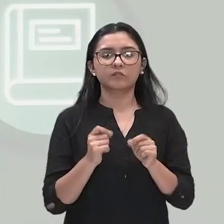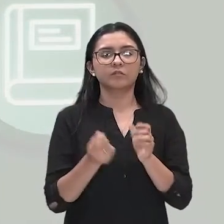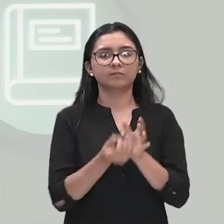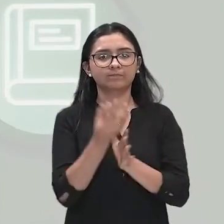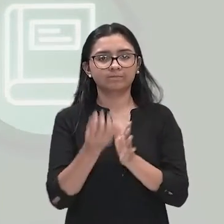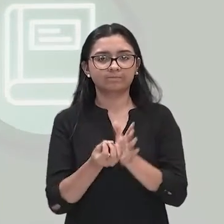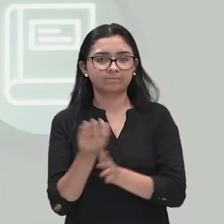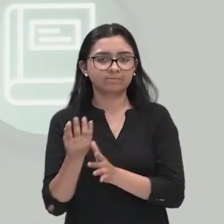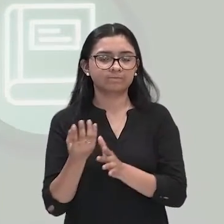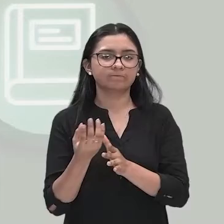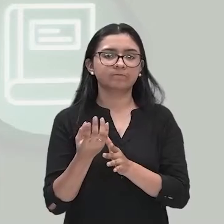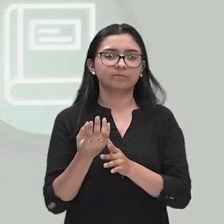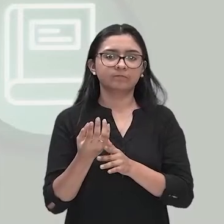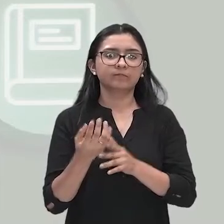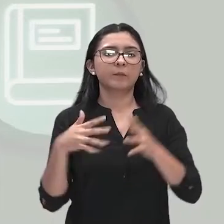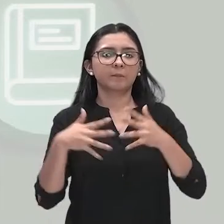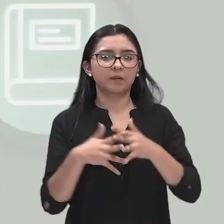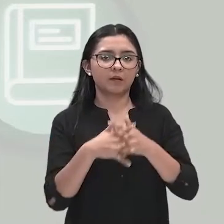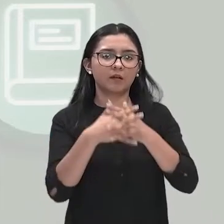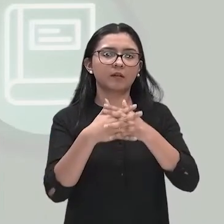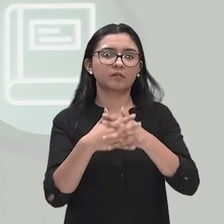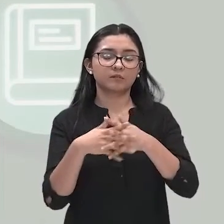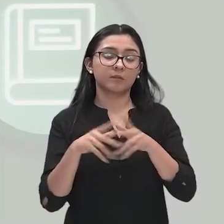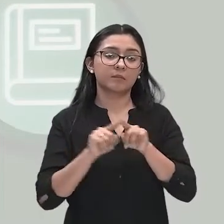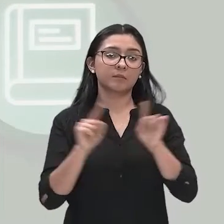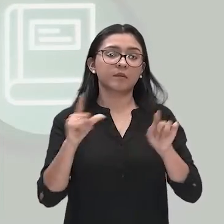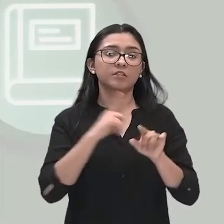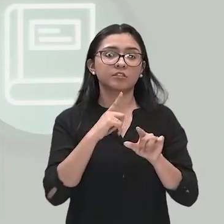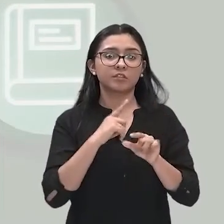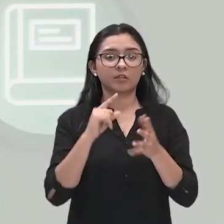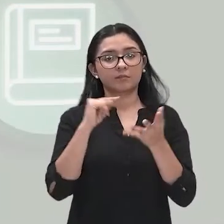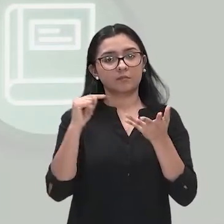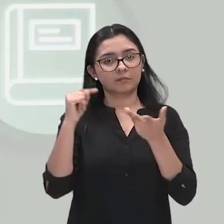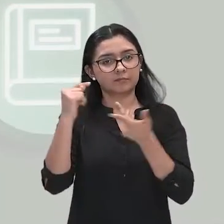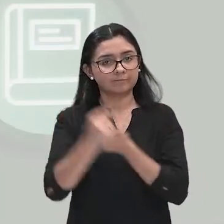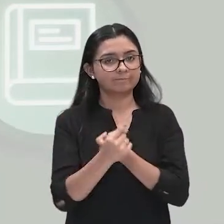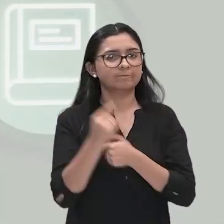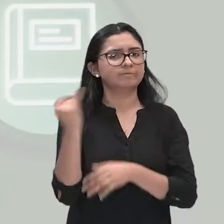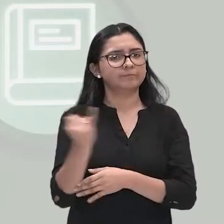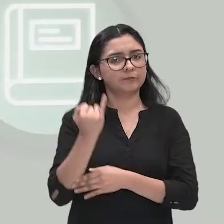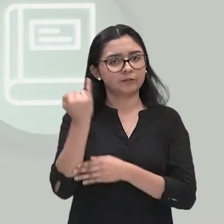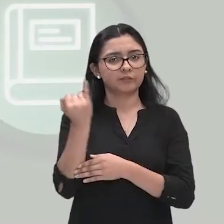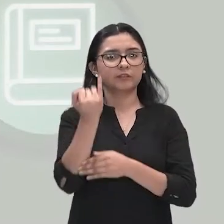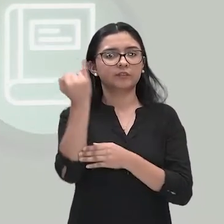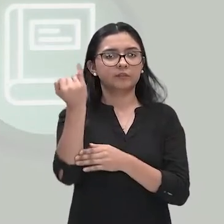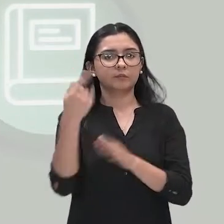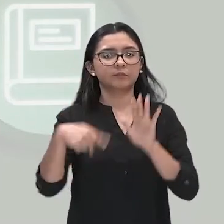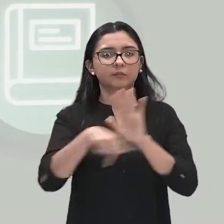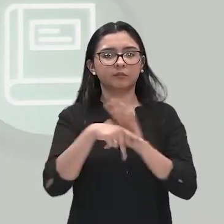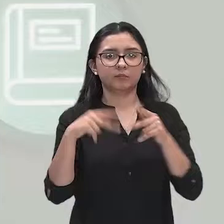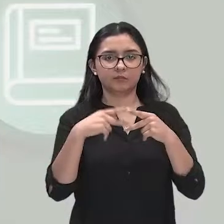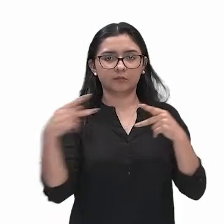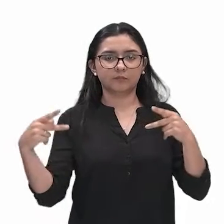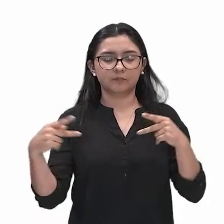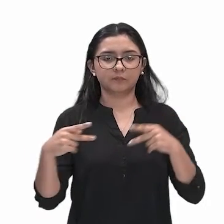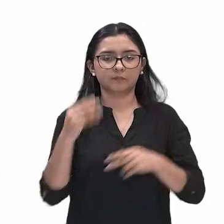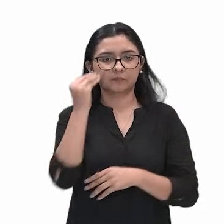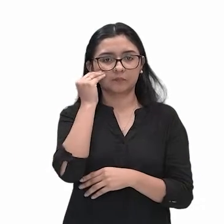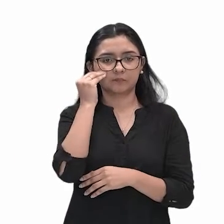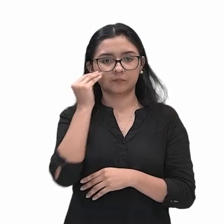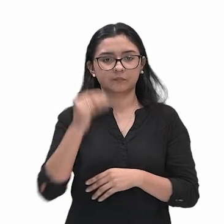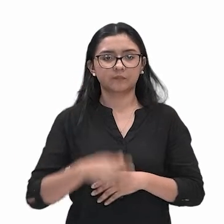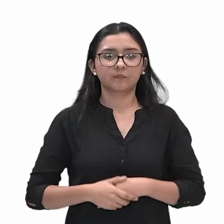formação da massa muscular e tudo mais, mas existem outras funções também muito importantes das proteínas, tá? Então, olha só